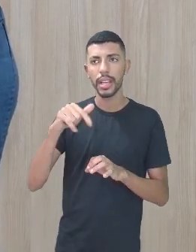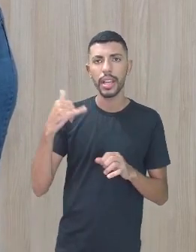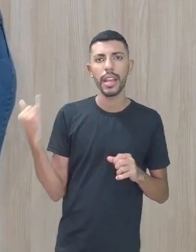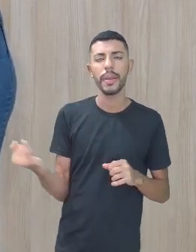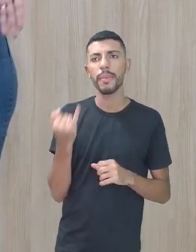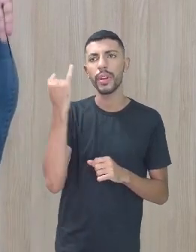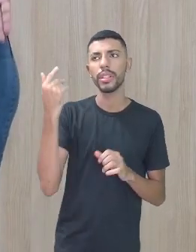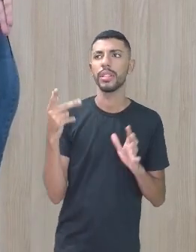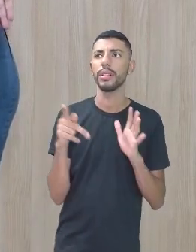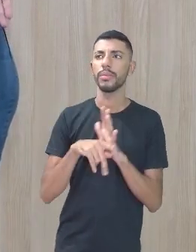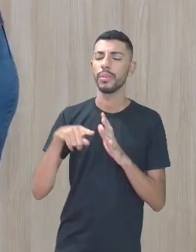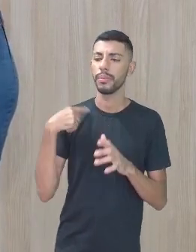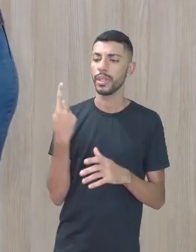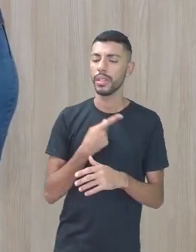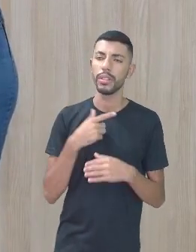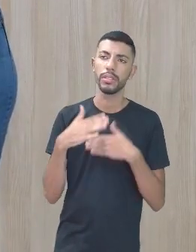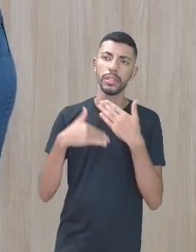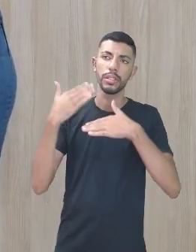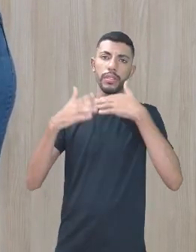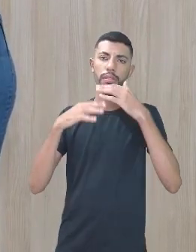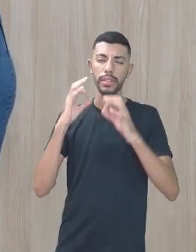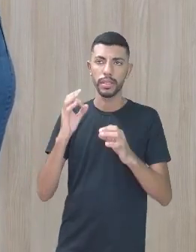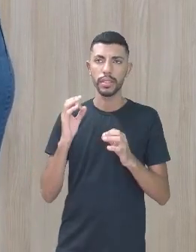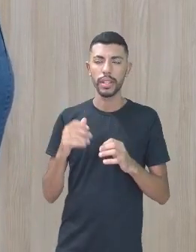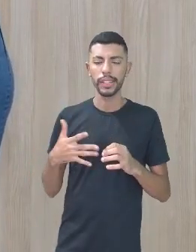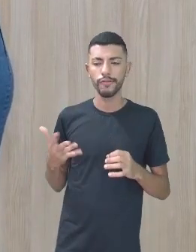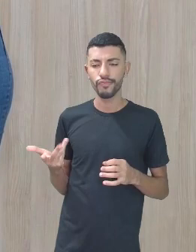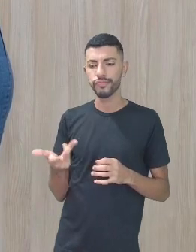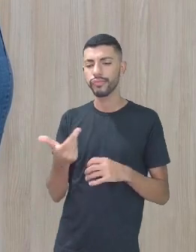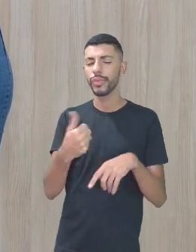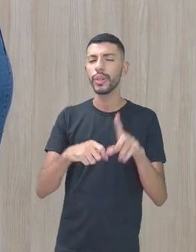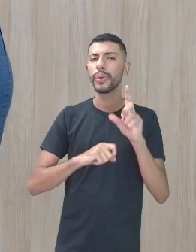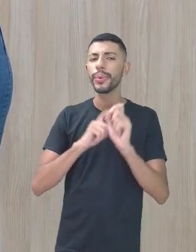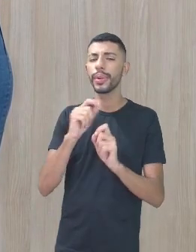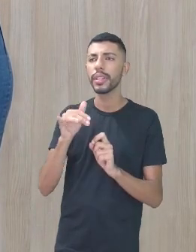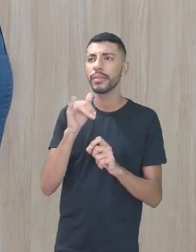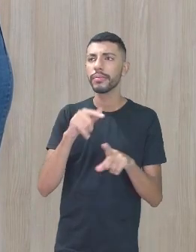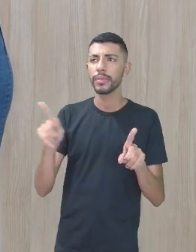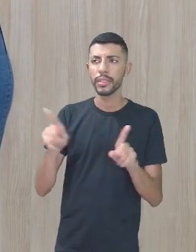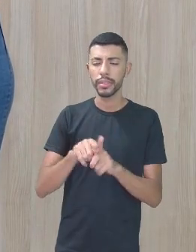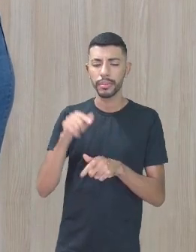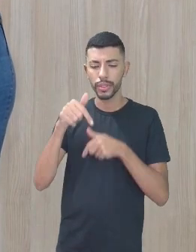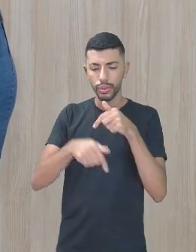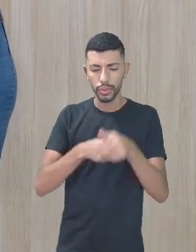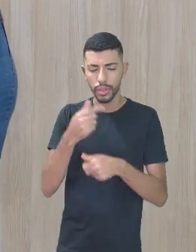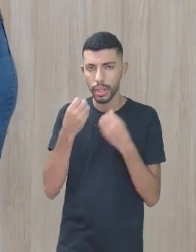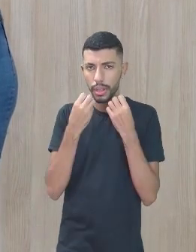aspectos importantes para que a gente se desenvolva e que geram produção, que geram a possibilidade